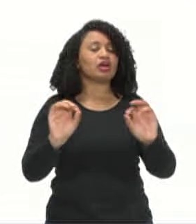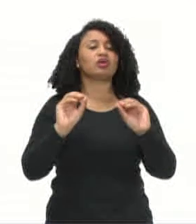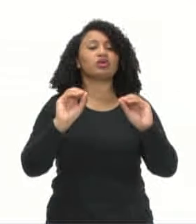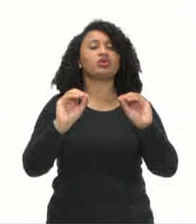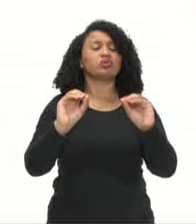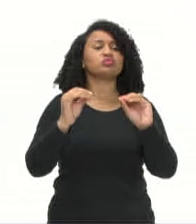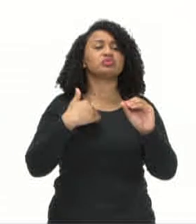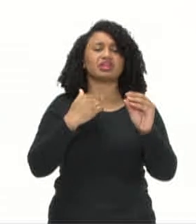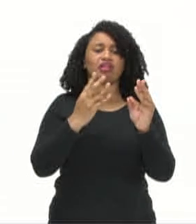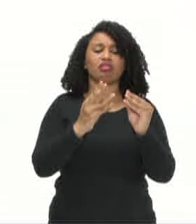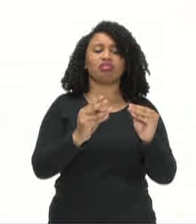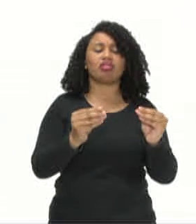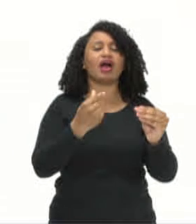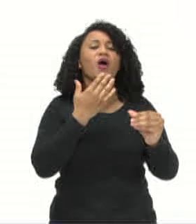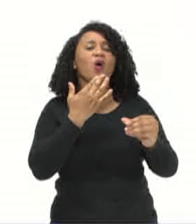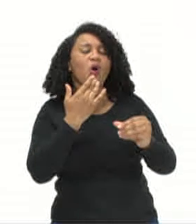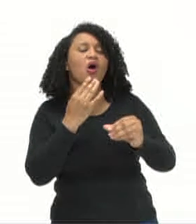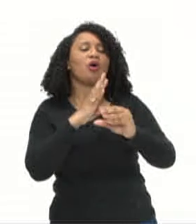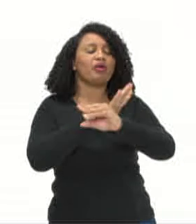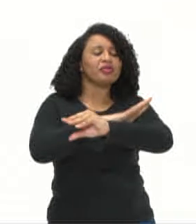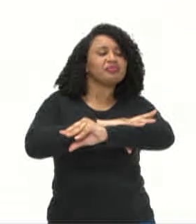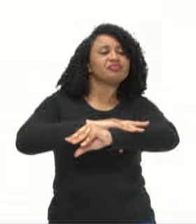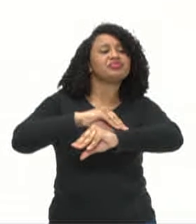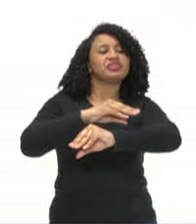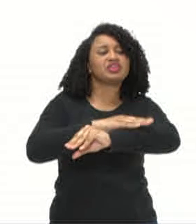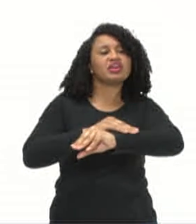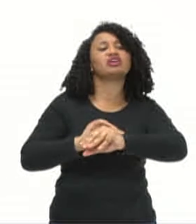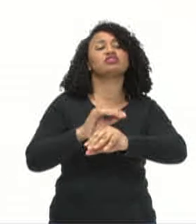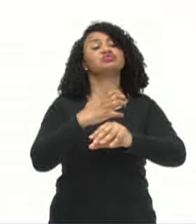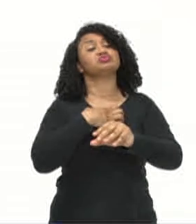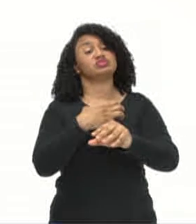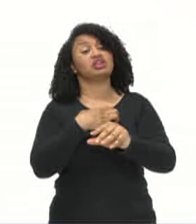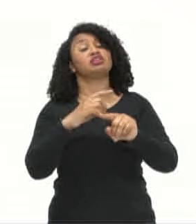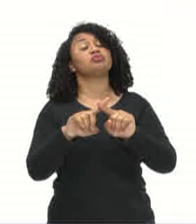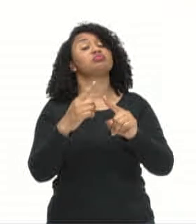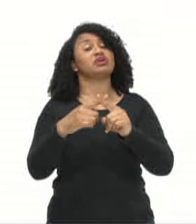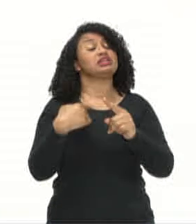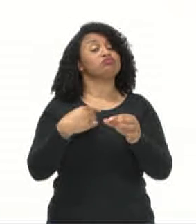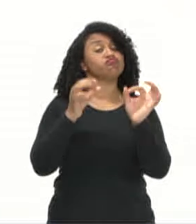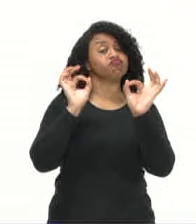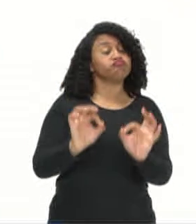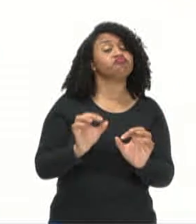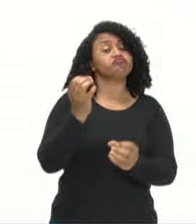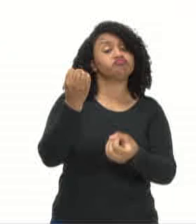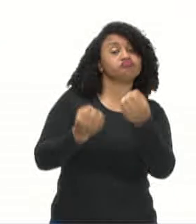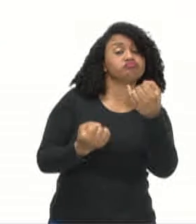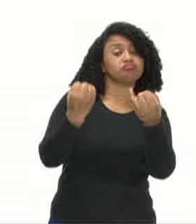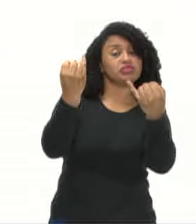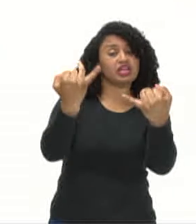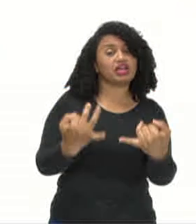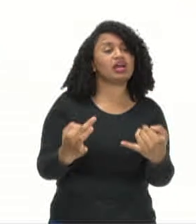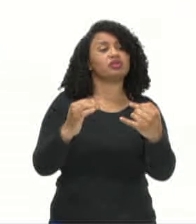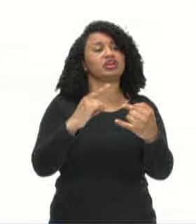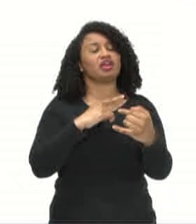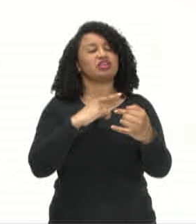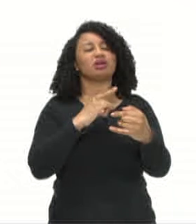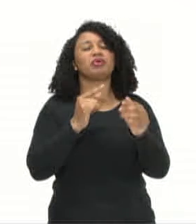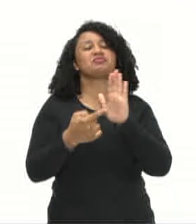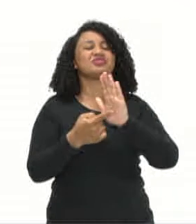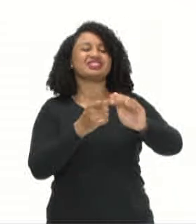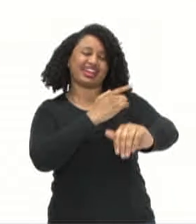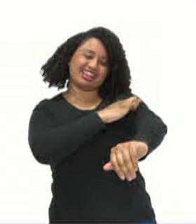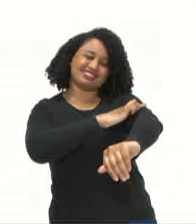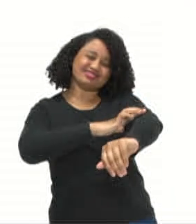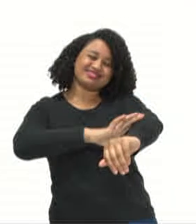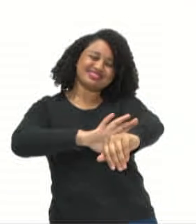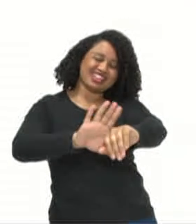a maciez por viverem ao ar. Mas é justo explicar que ela os trazia assim por faceira,